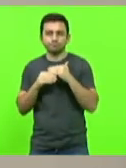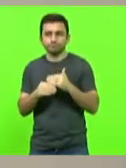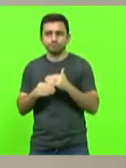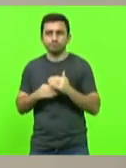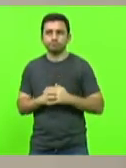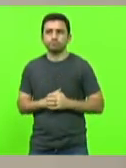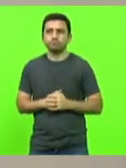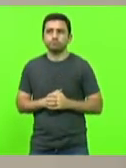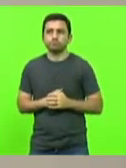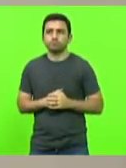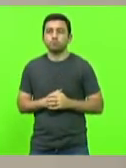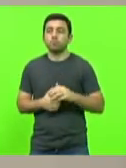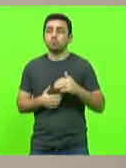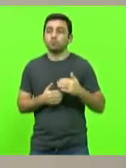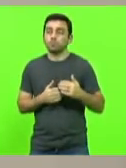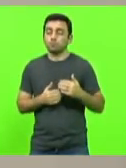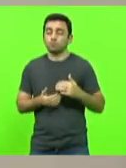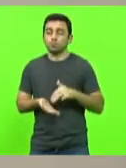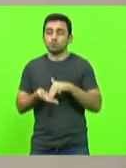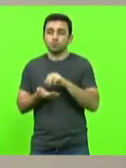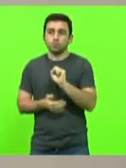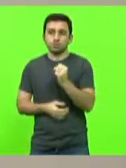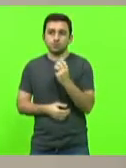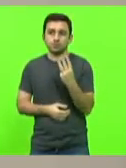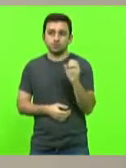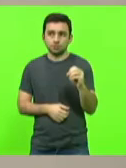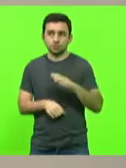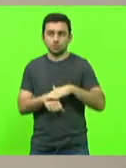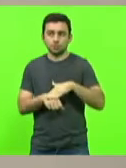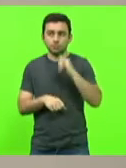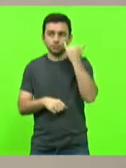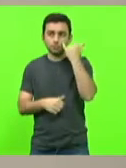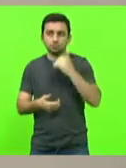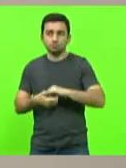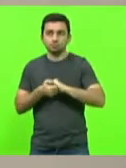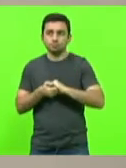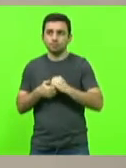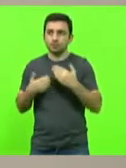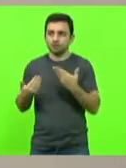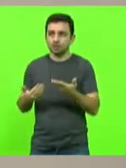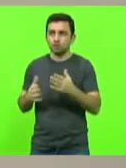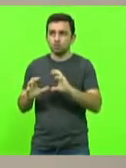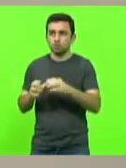por unanimidade. Moção 830, autor deputado Jessé Lopes, cumprimentando a guarnição